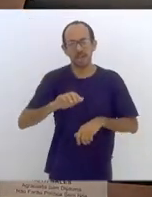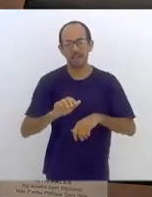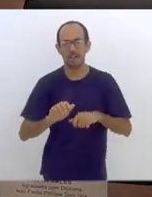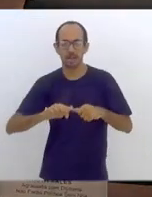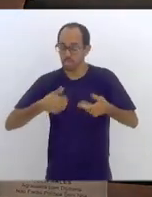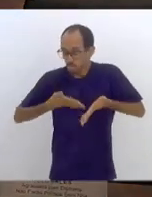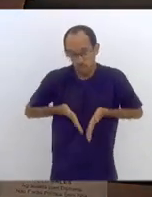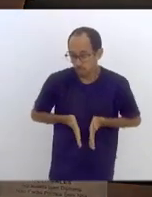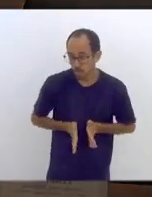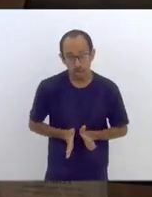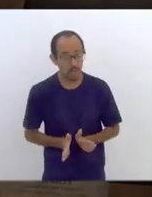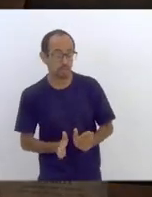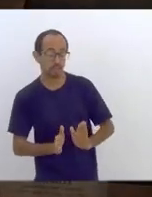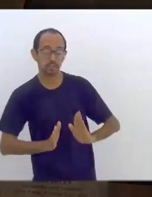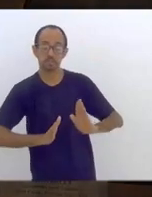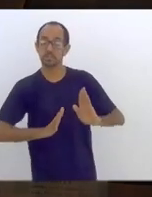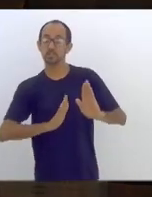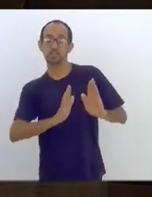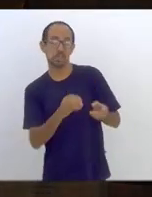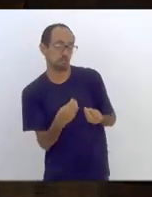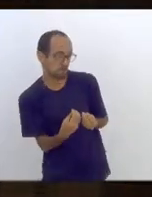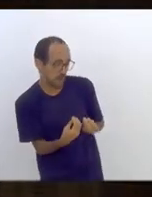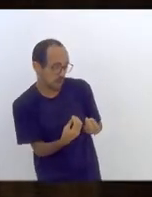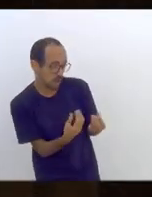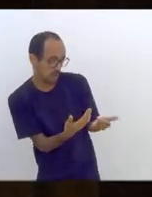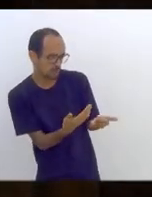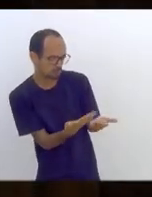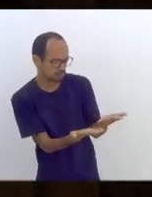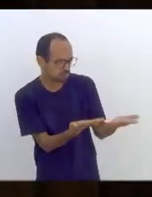Não nasci pra lhe servir,